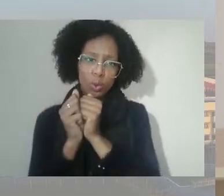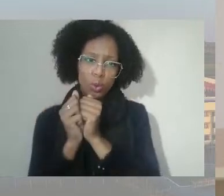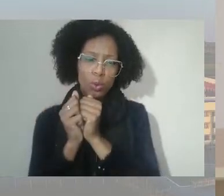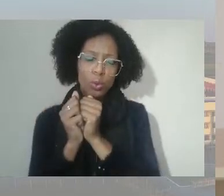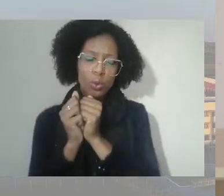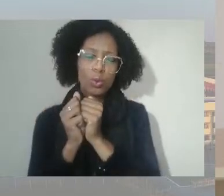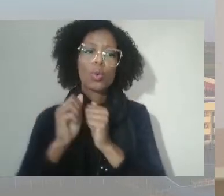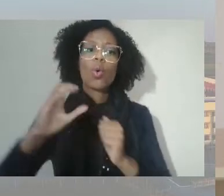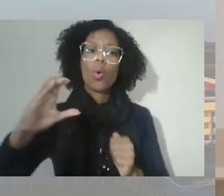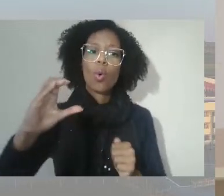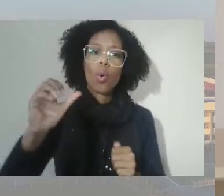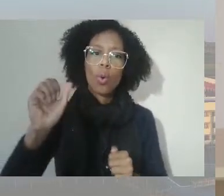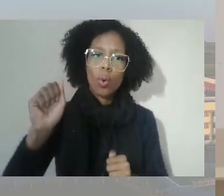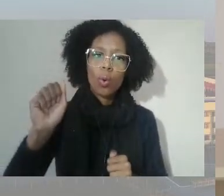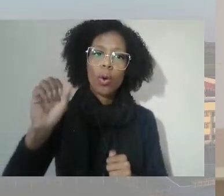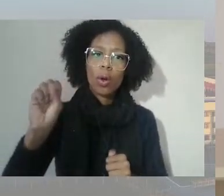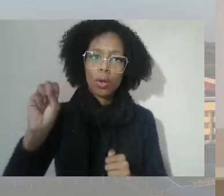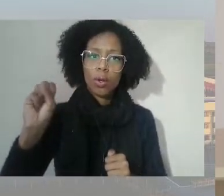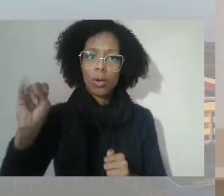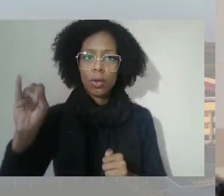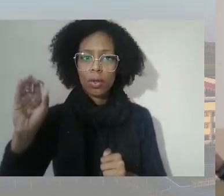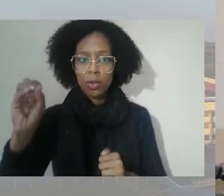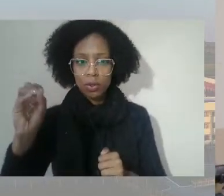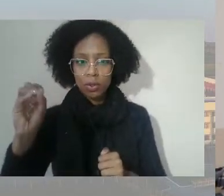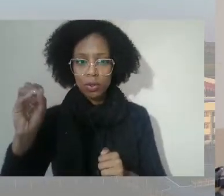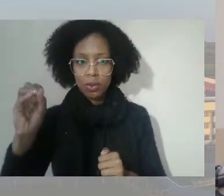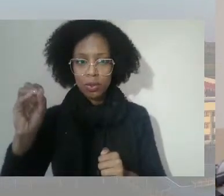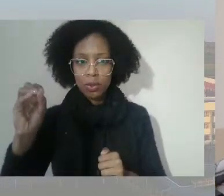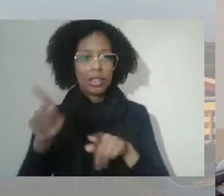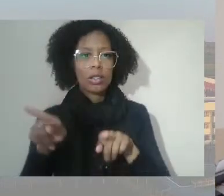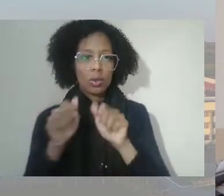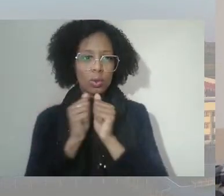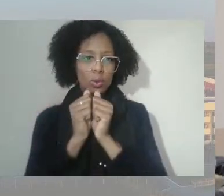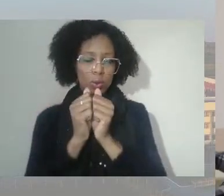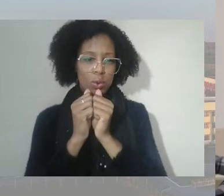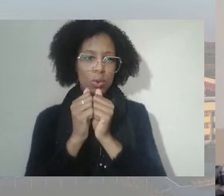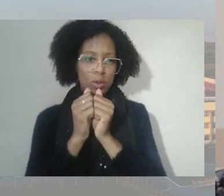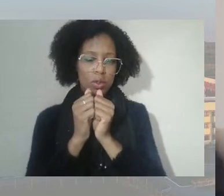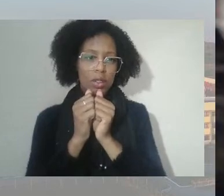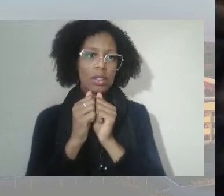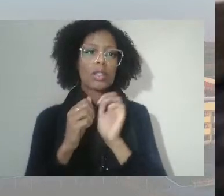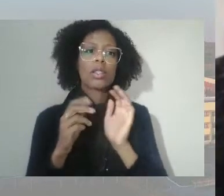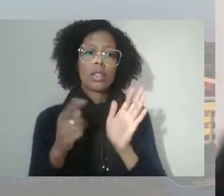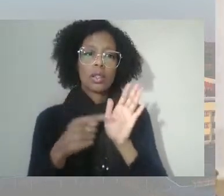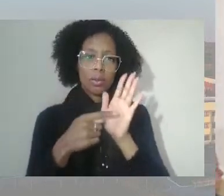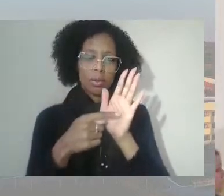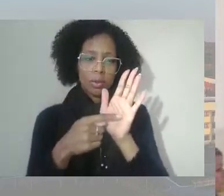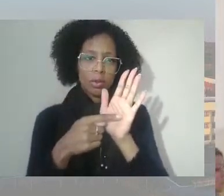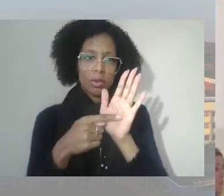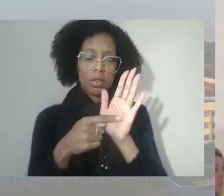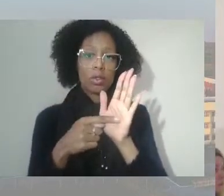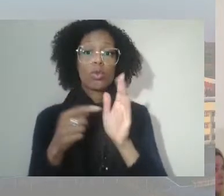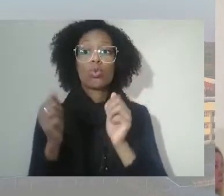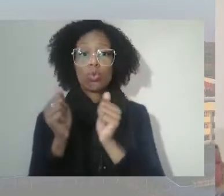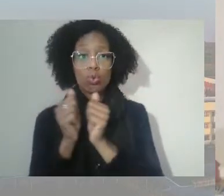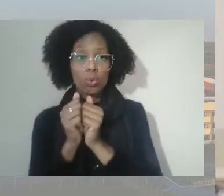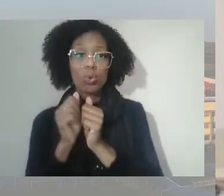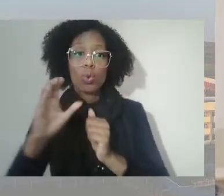O Cássio que faz parte, né, é o Cássio e a representação discente é o Cássio, ficaria o Cássio